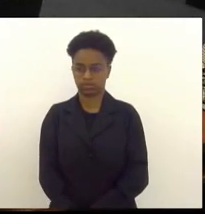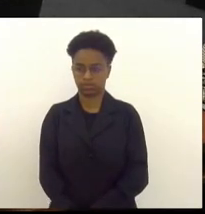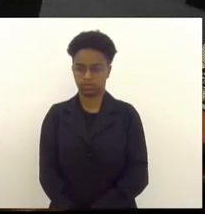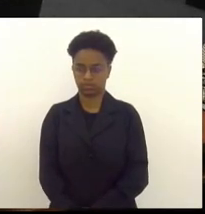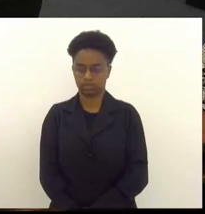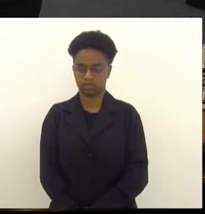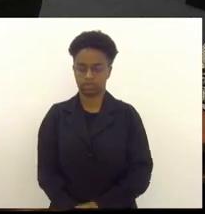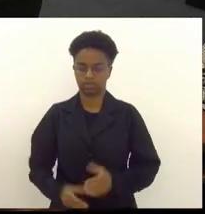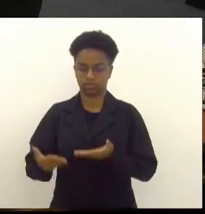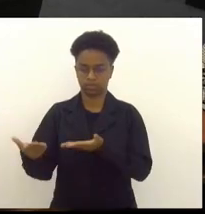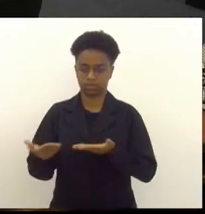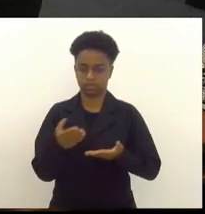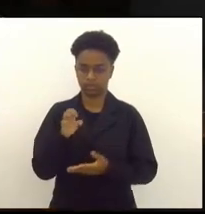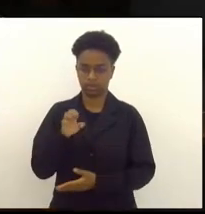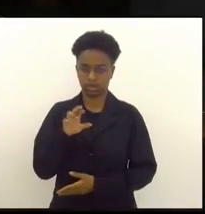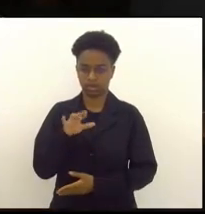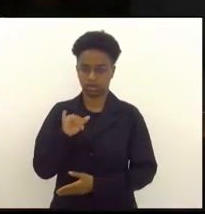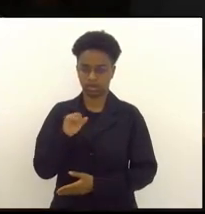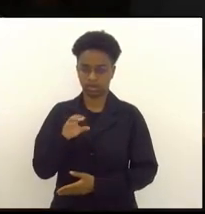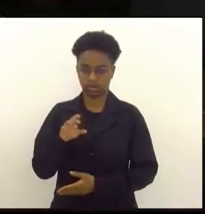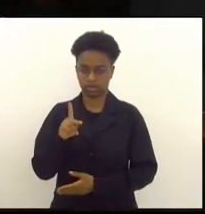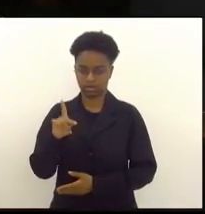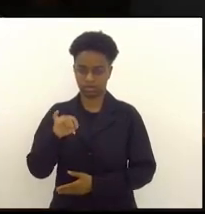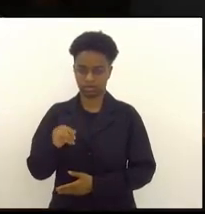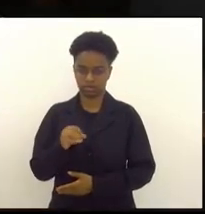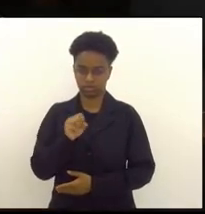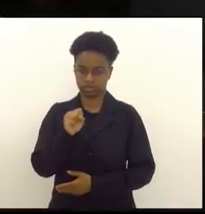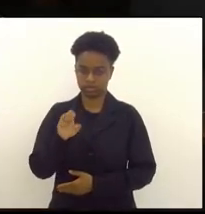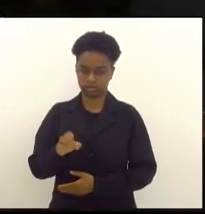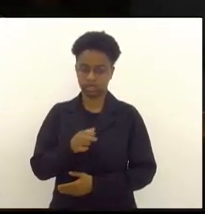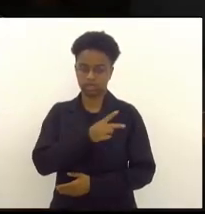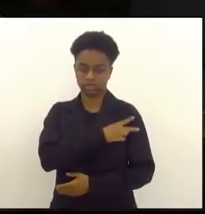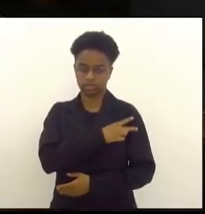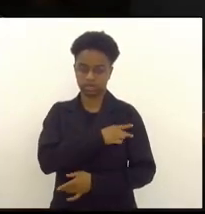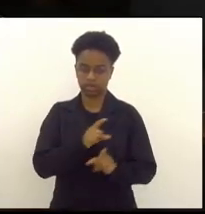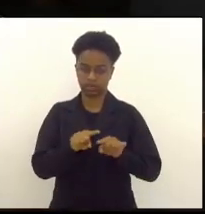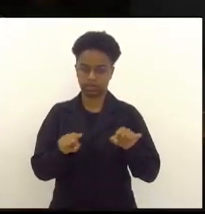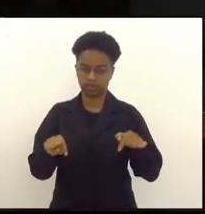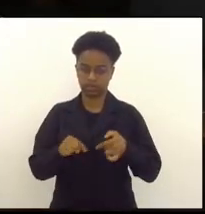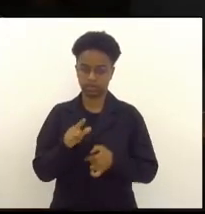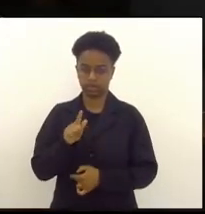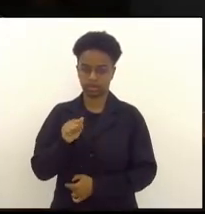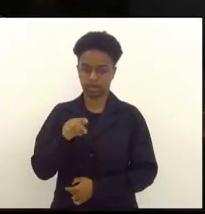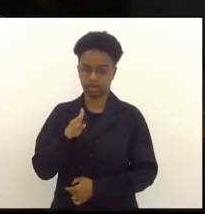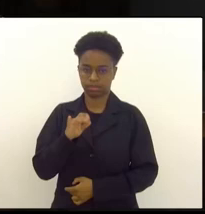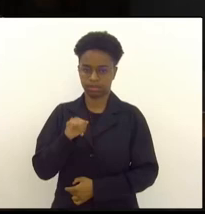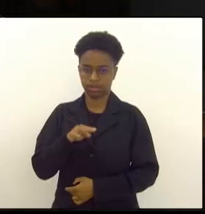Convido Dr. Eric José Guimarães de Andrade, chefe de gabinete.